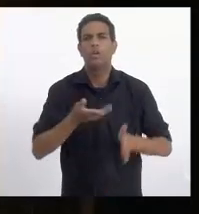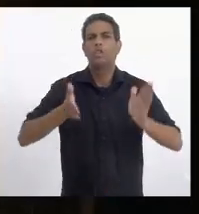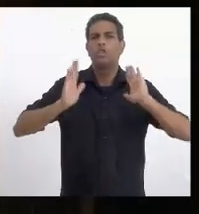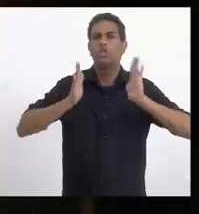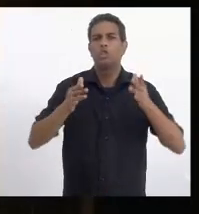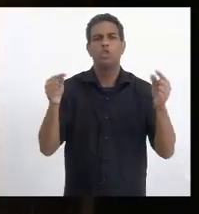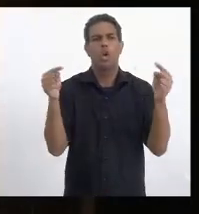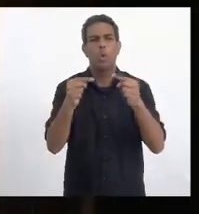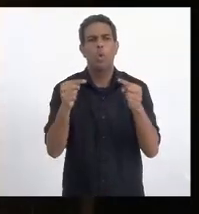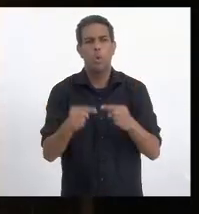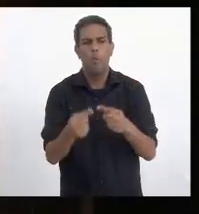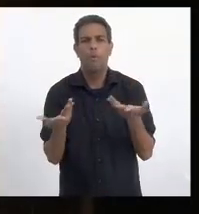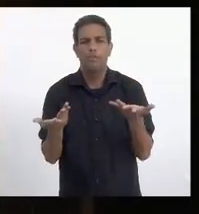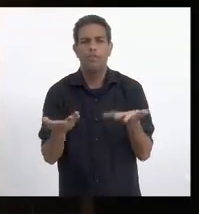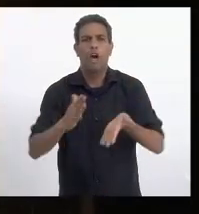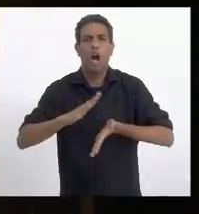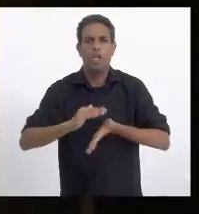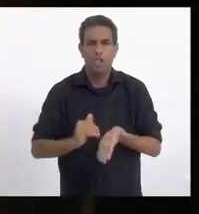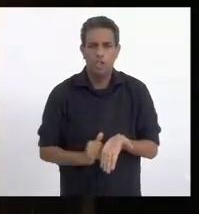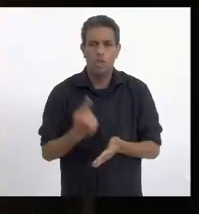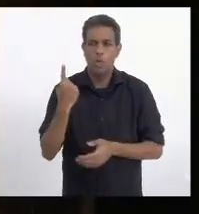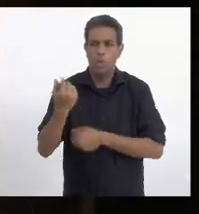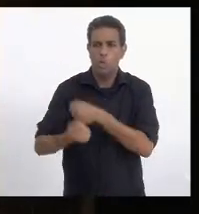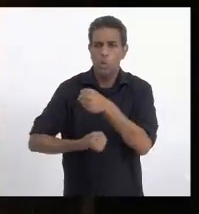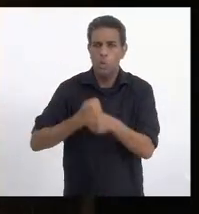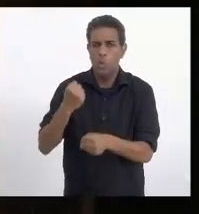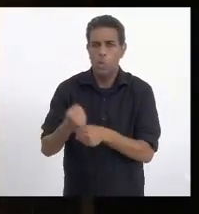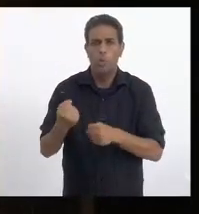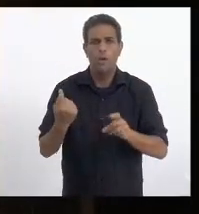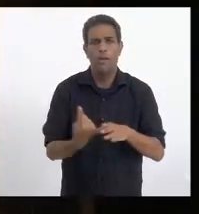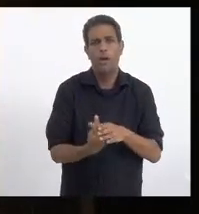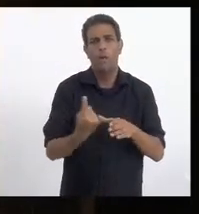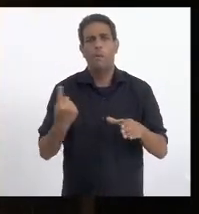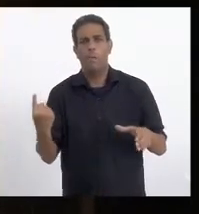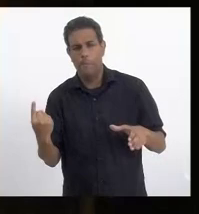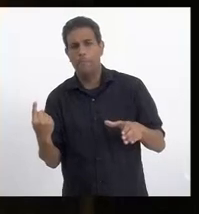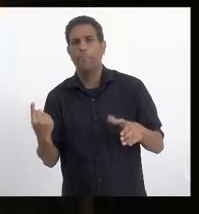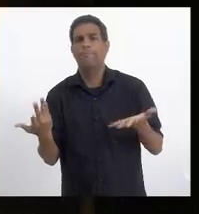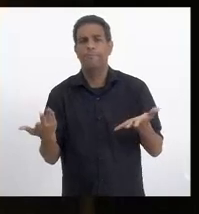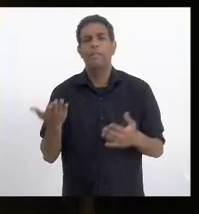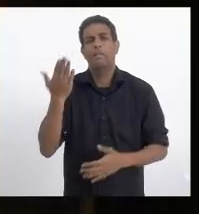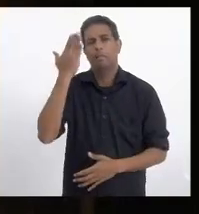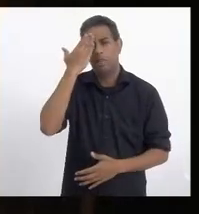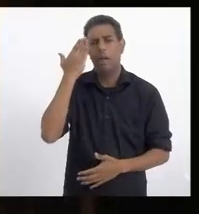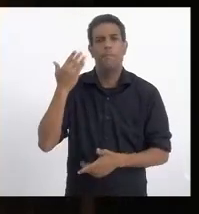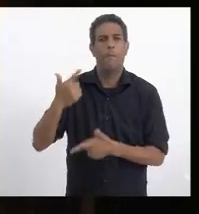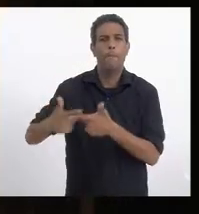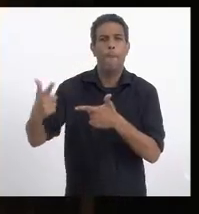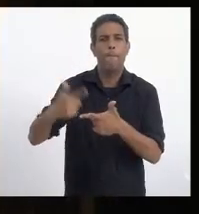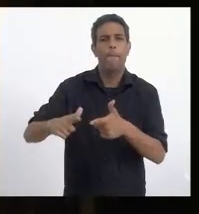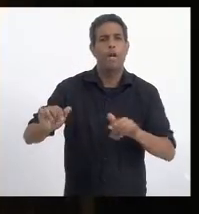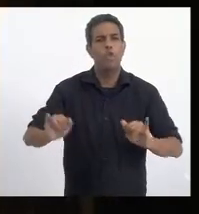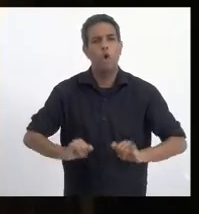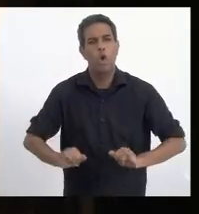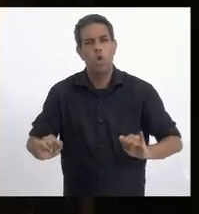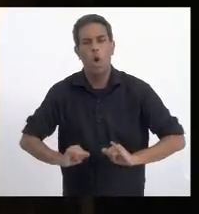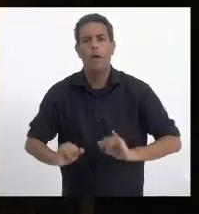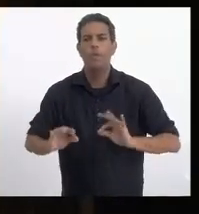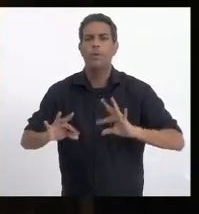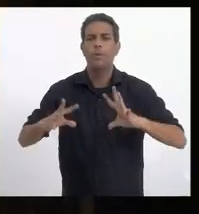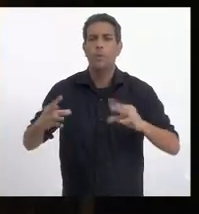sofri isso eu já fui excluído fiquei um ano e cinco meses fora da Corporação e sem o quê que é a dor